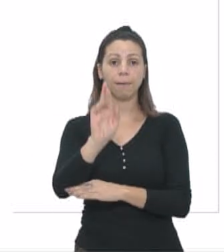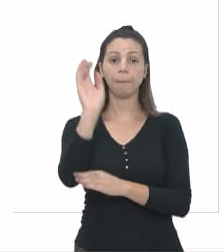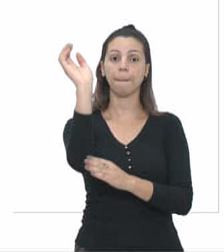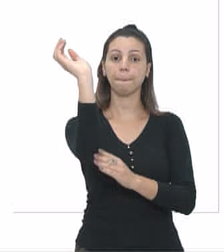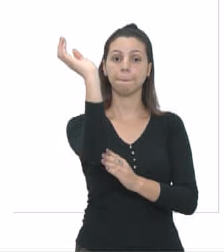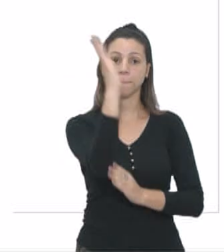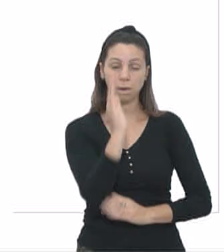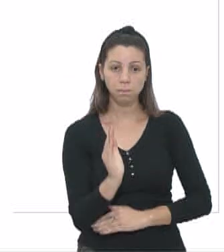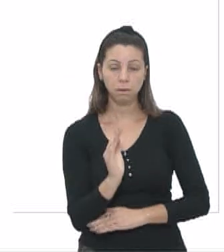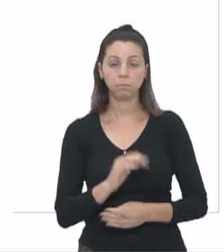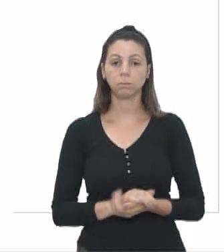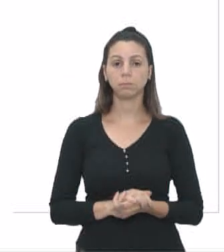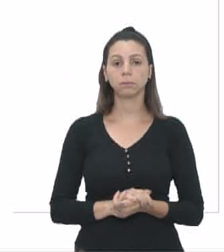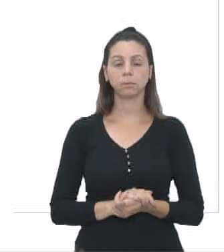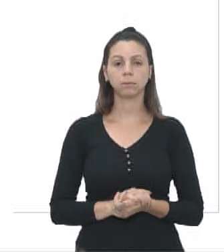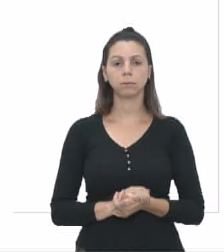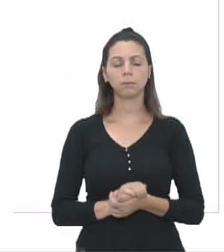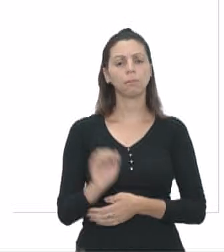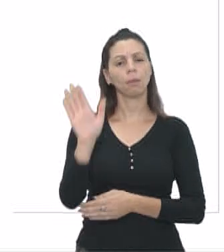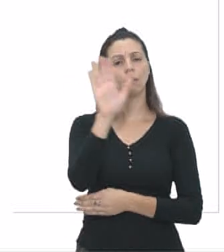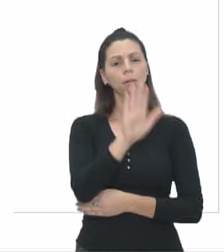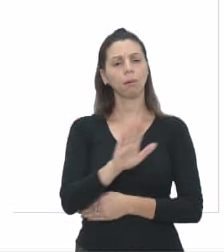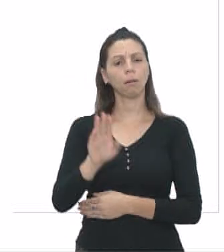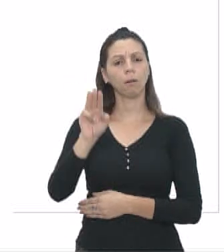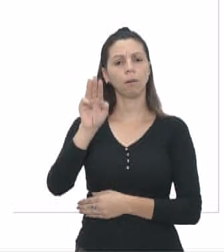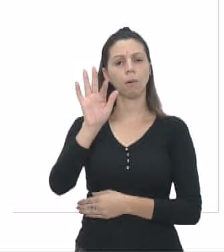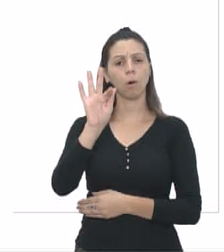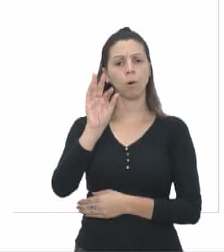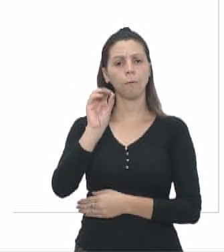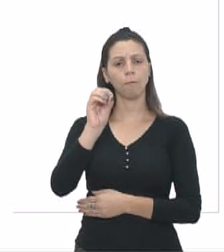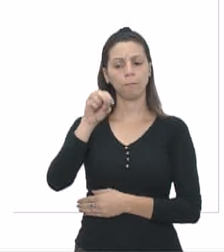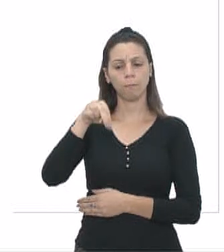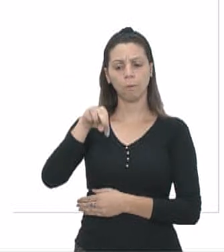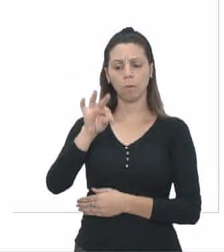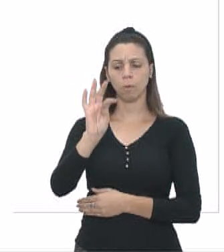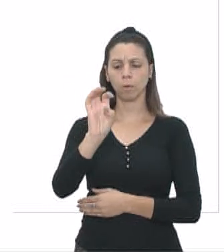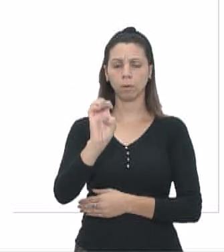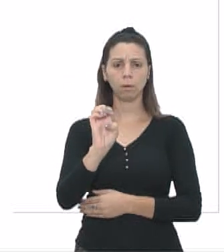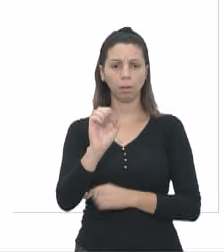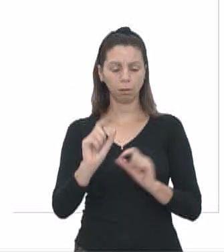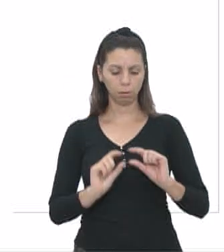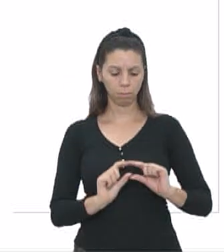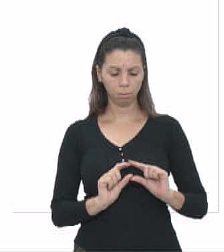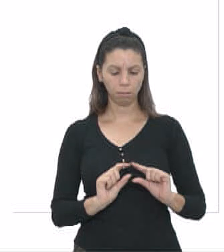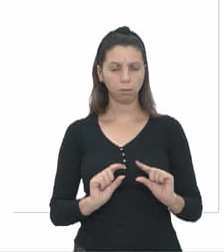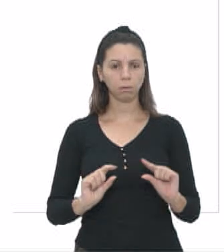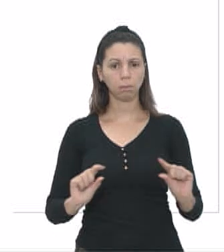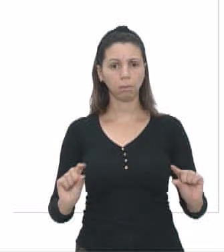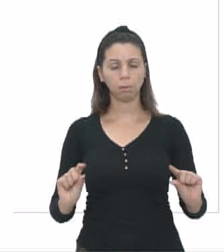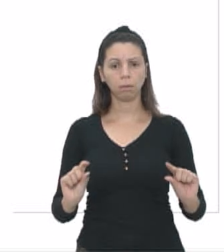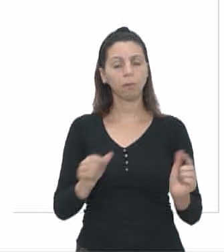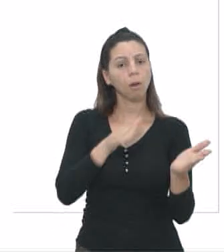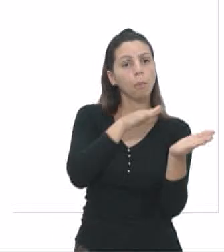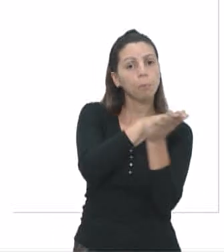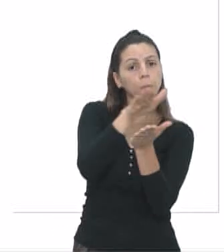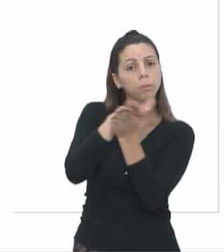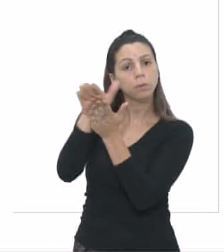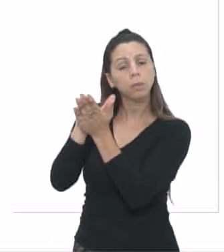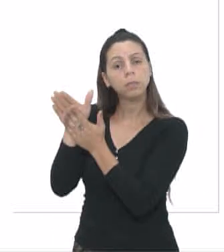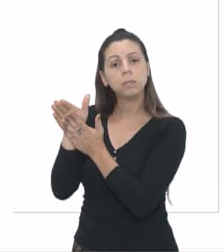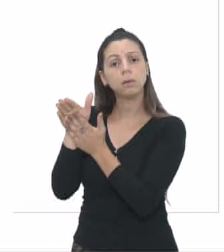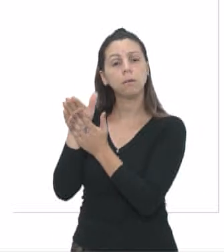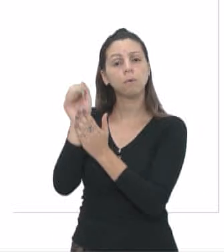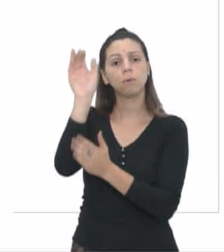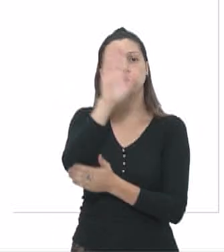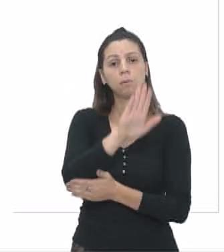brasileiras. E este mapa tem uma fonte, tem alguém que foi responsável pela produção e pela publicação deste mapa, que vai aparecer